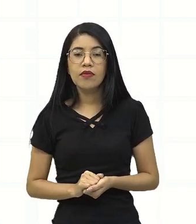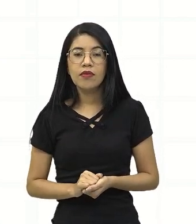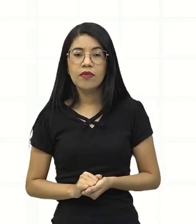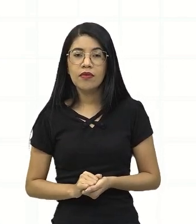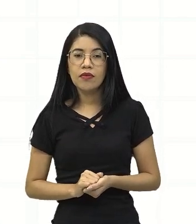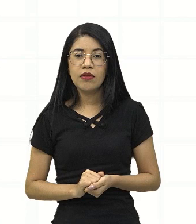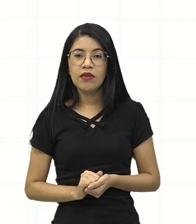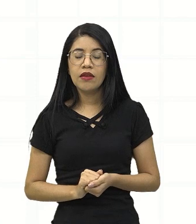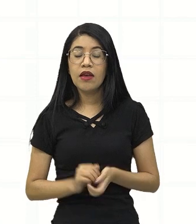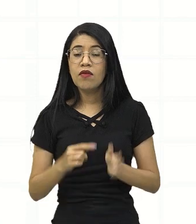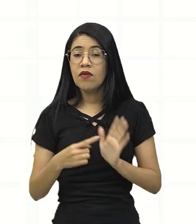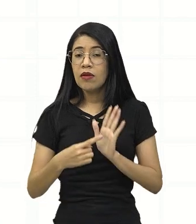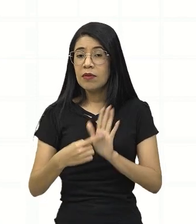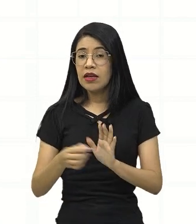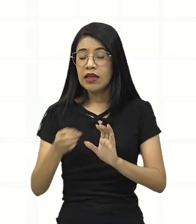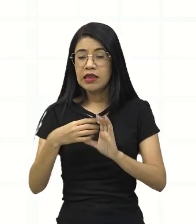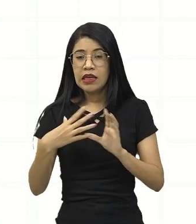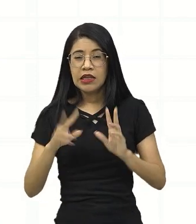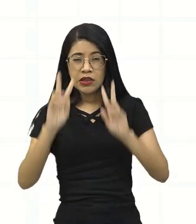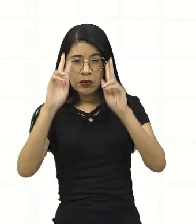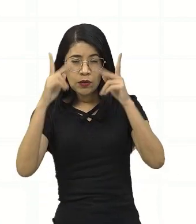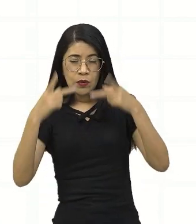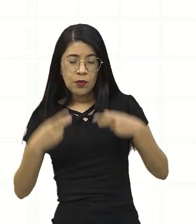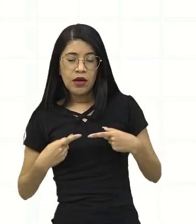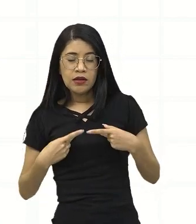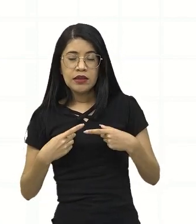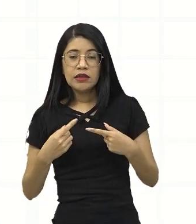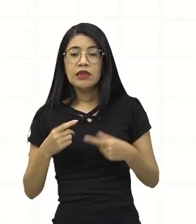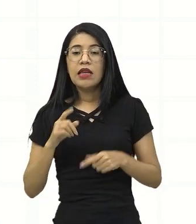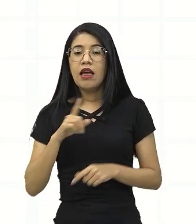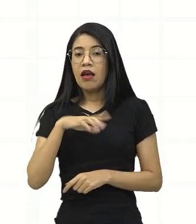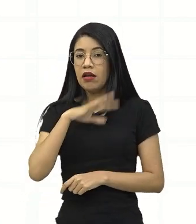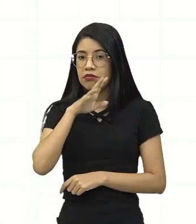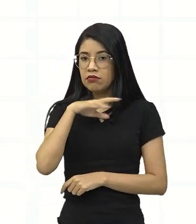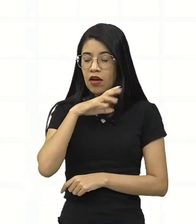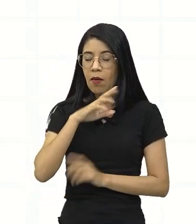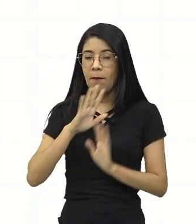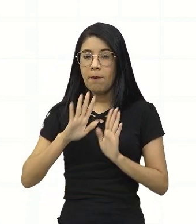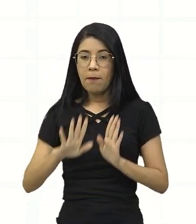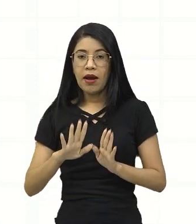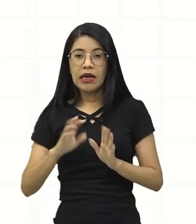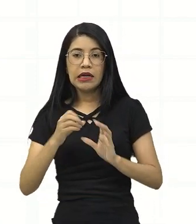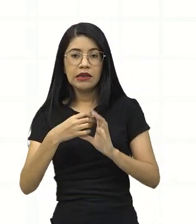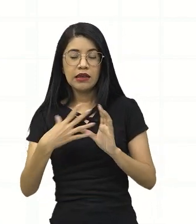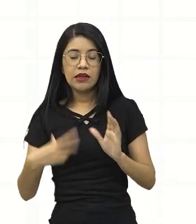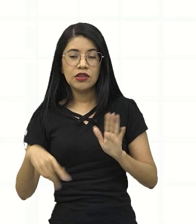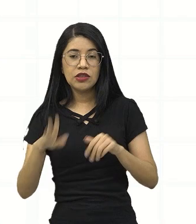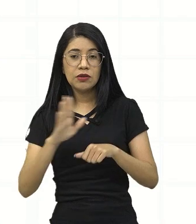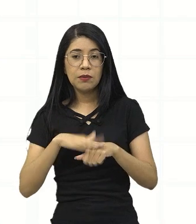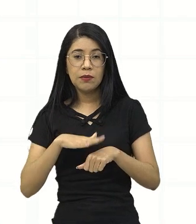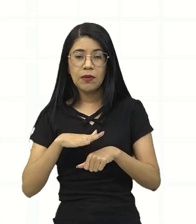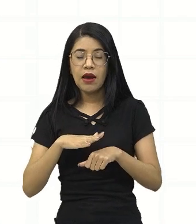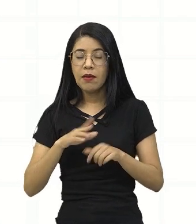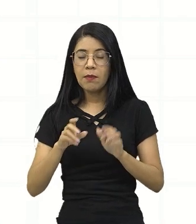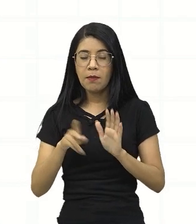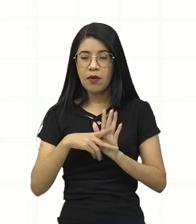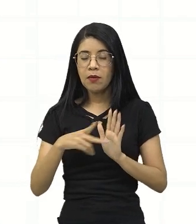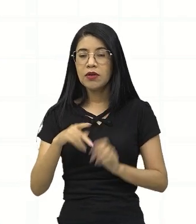apresentar características humanas. São animais, mas eles têm características humanas.